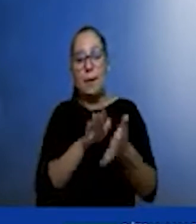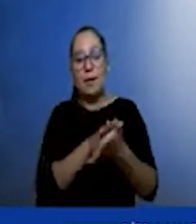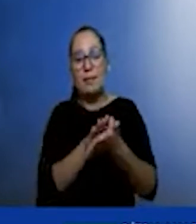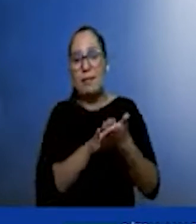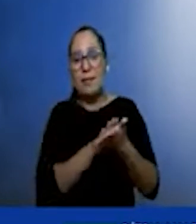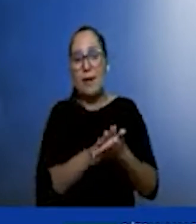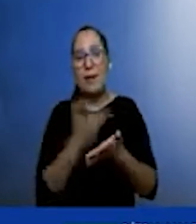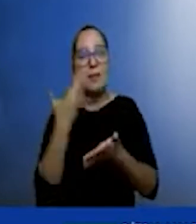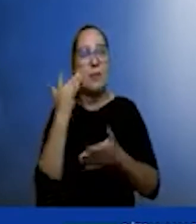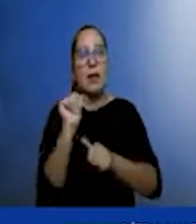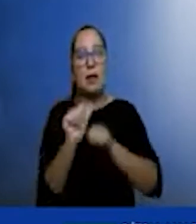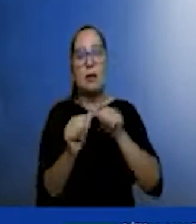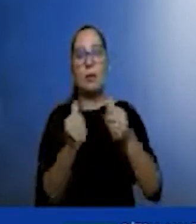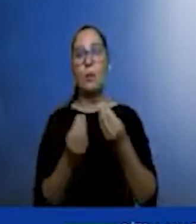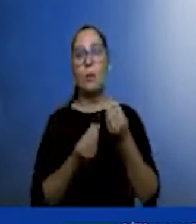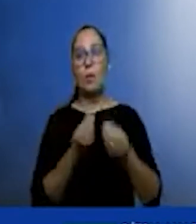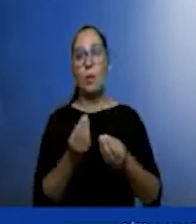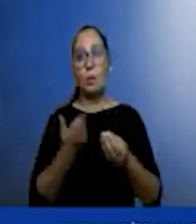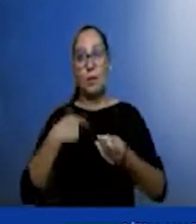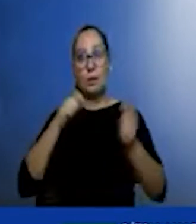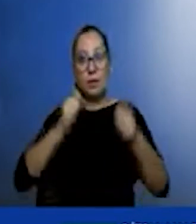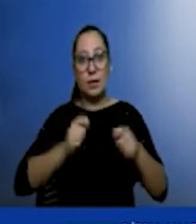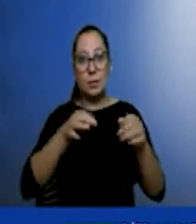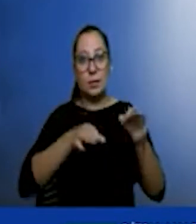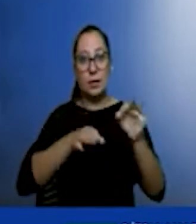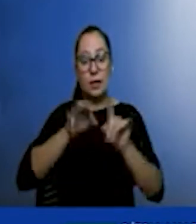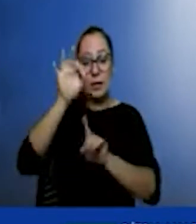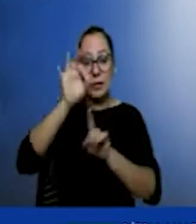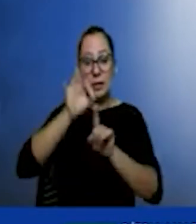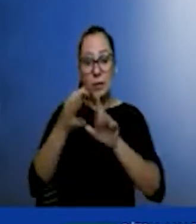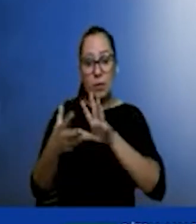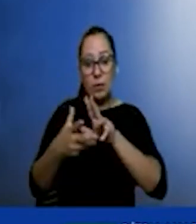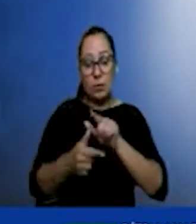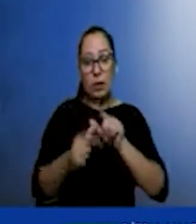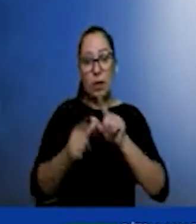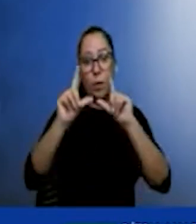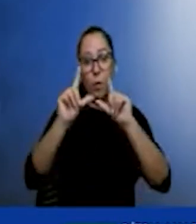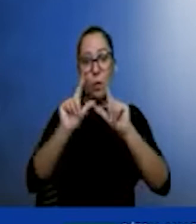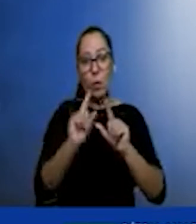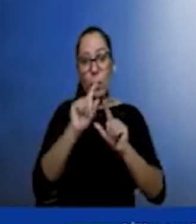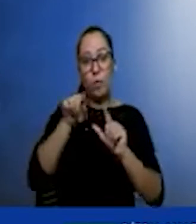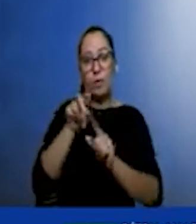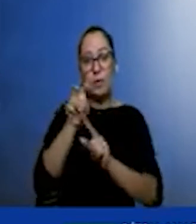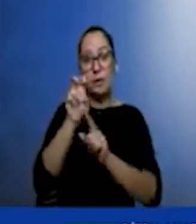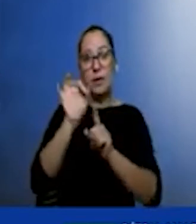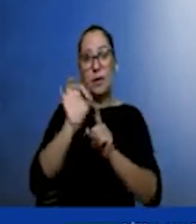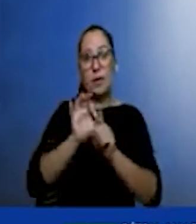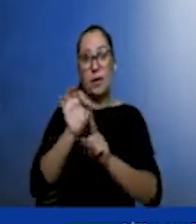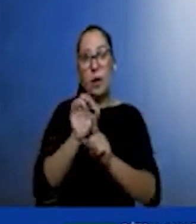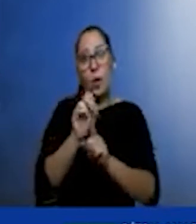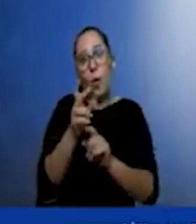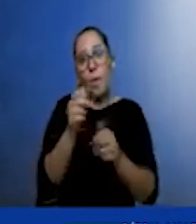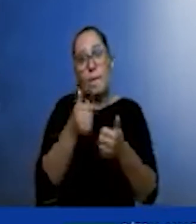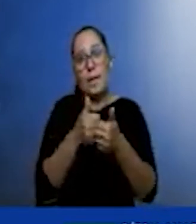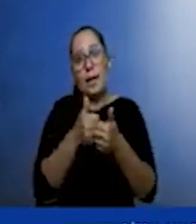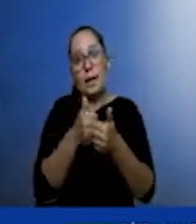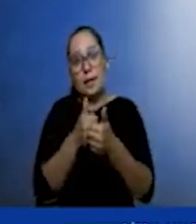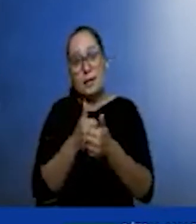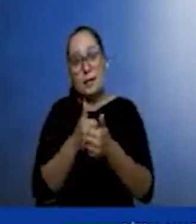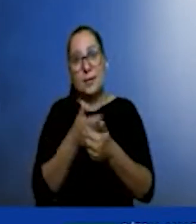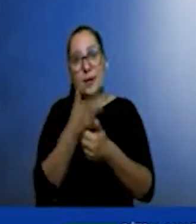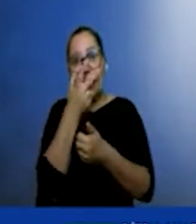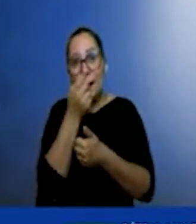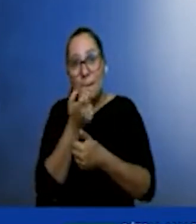A gente sabe que a gente precisa estabilizar a temperatura da Terra em 1,5 graus, ou pelo menos alguma coisa próxima disso, né? Já que parece que a gente não